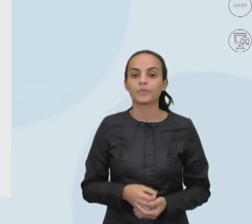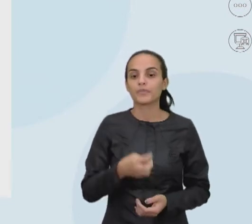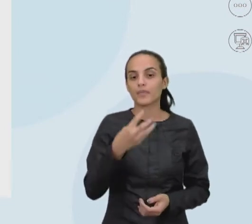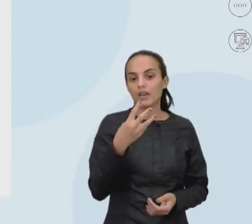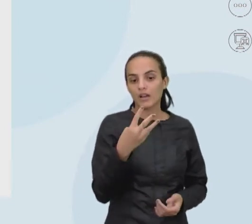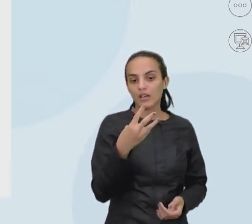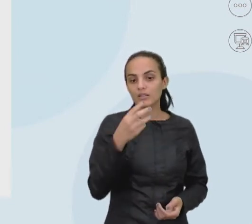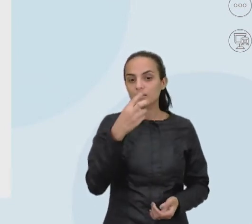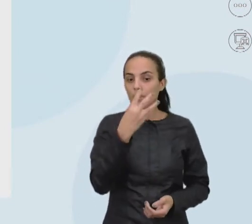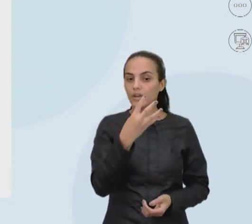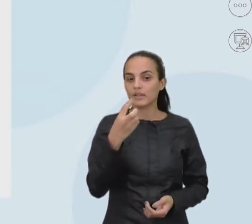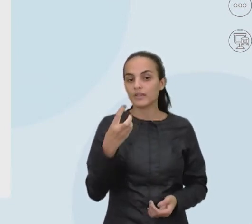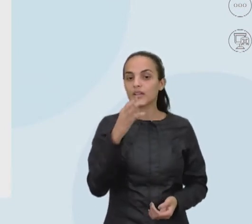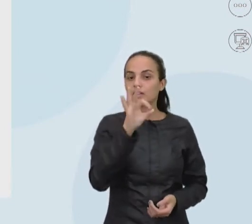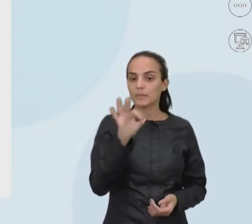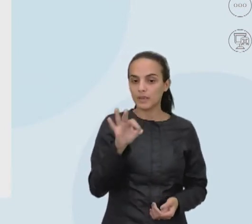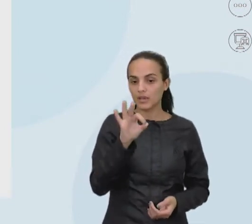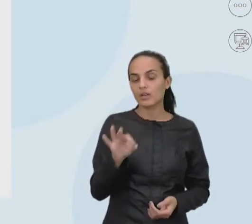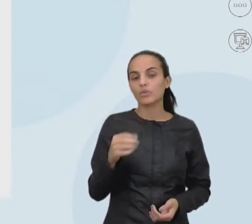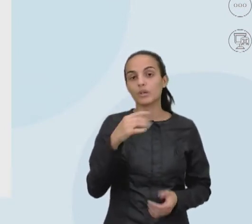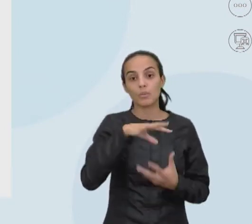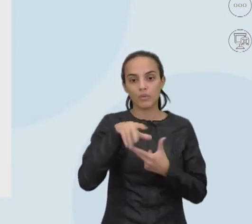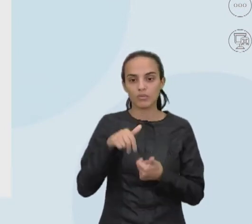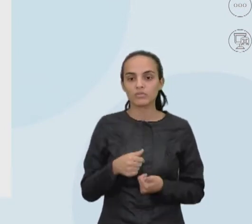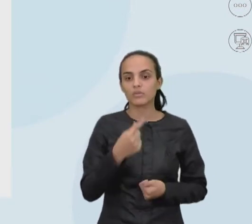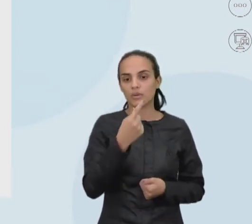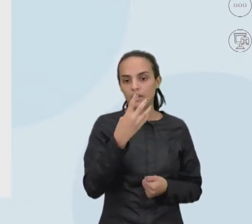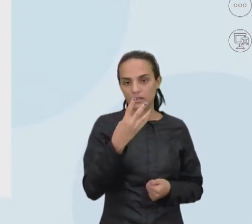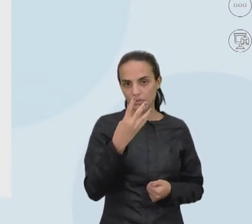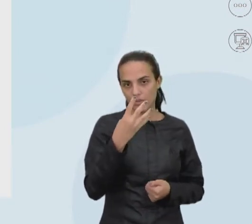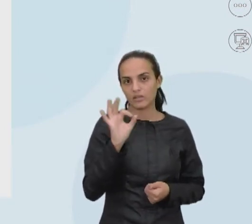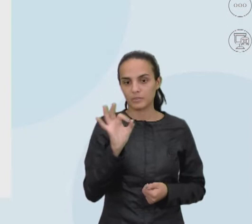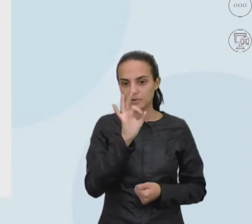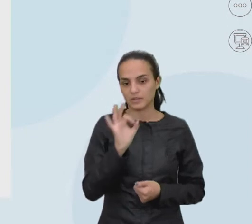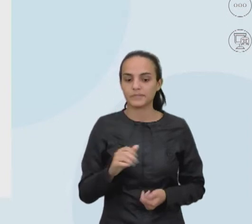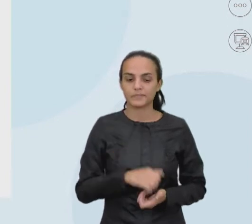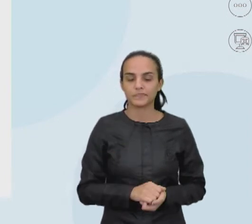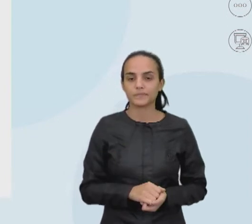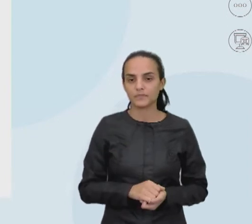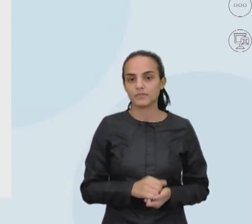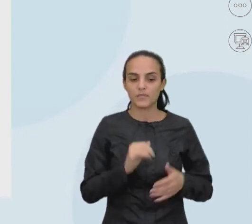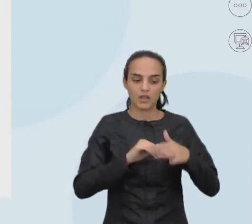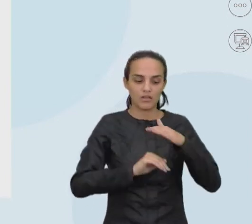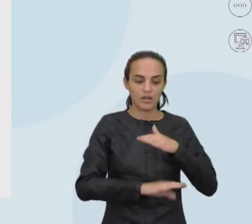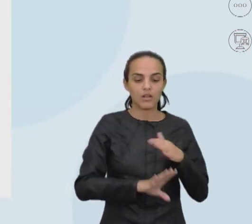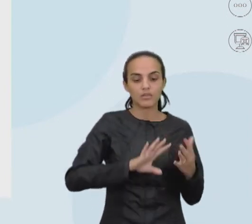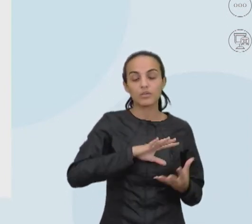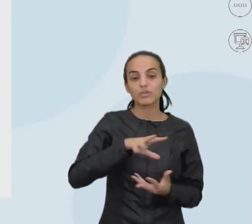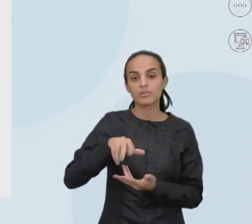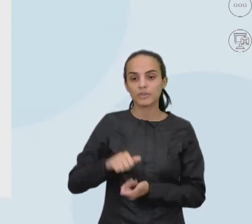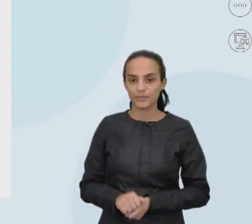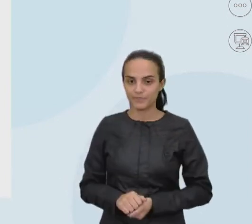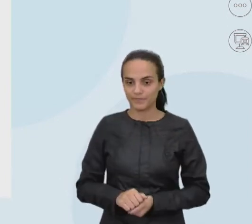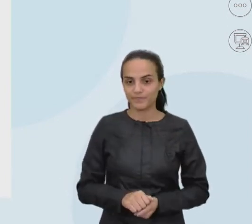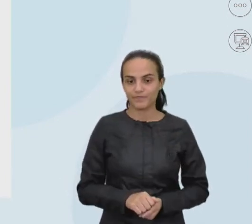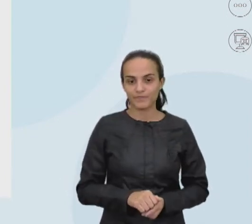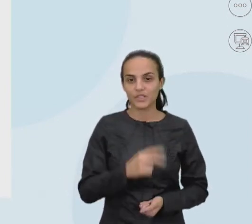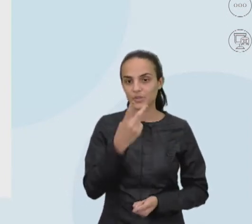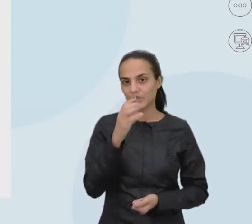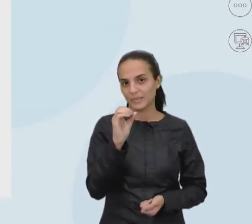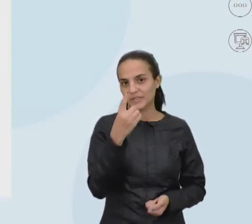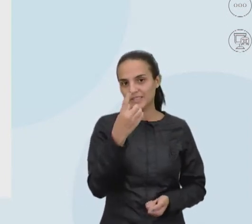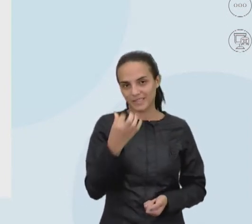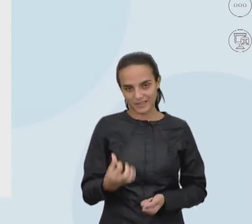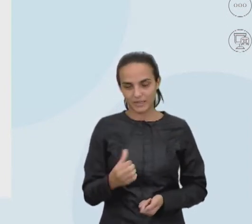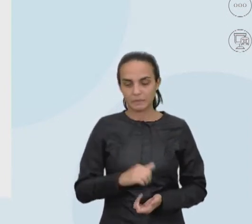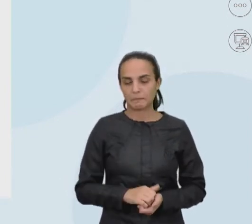mundo 14%. Então assim, isso é um dado de 2016, tá, gente? Mas não tem alterado tão